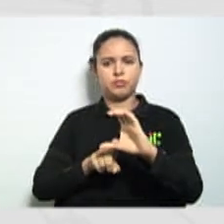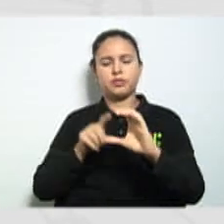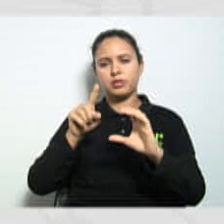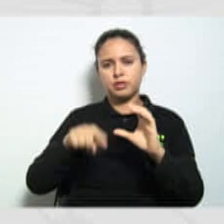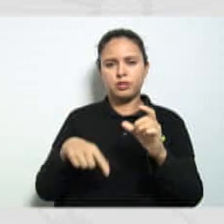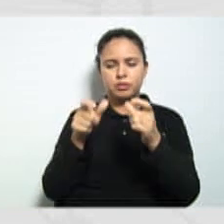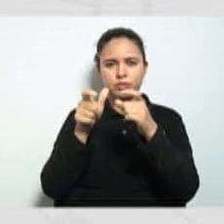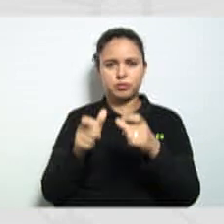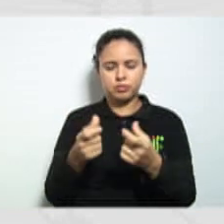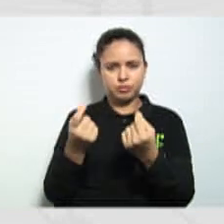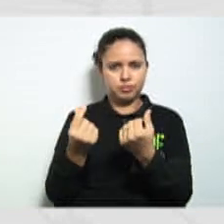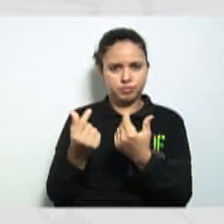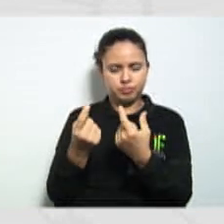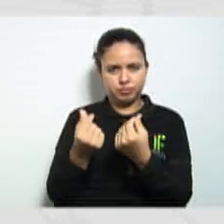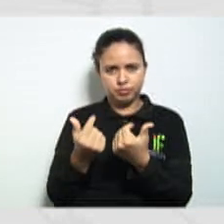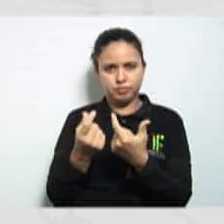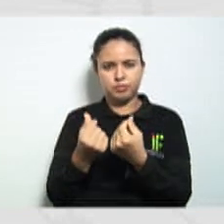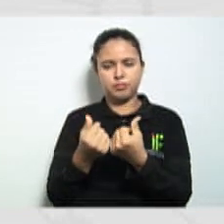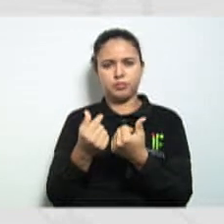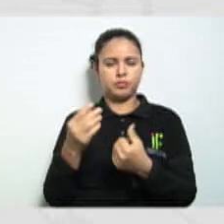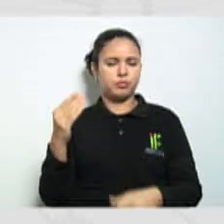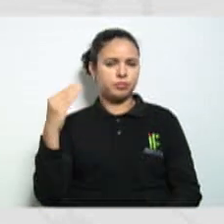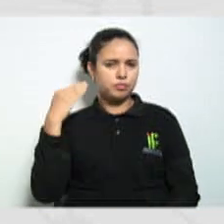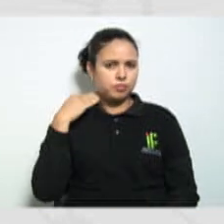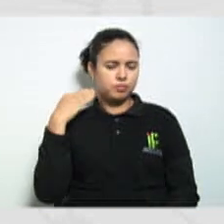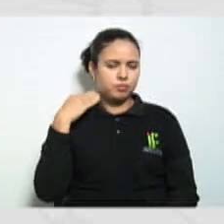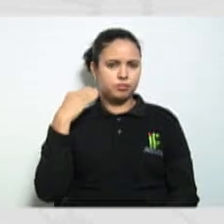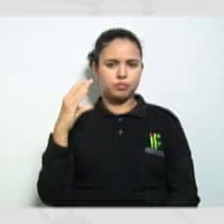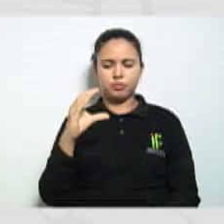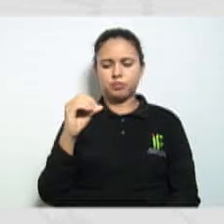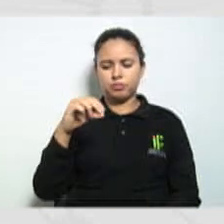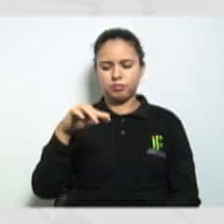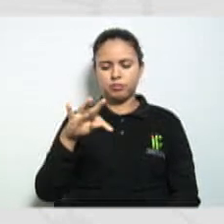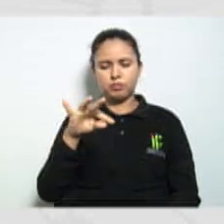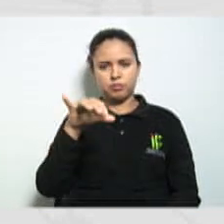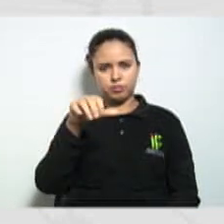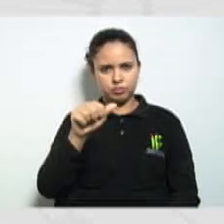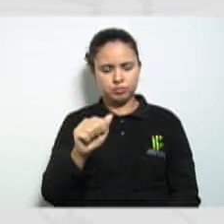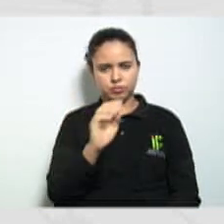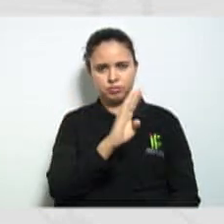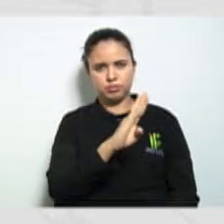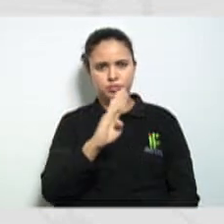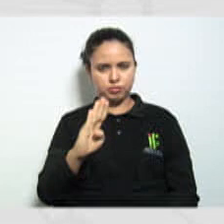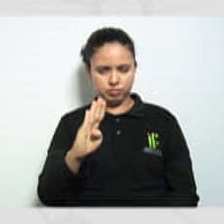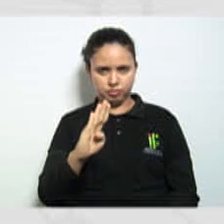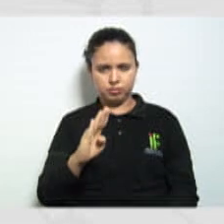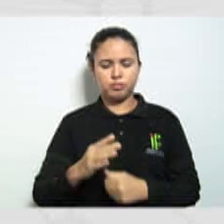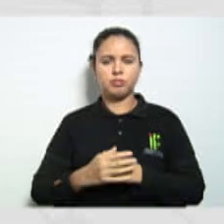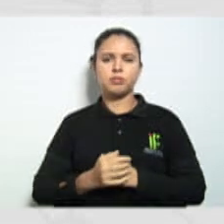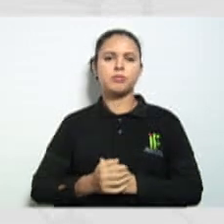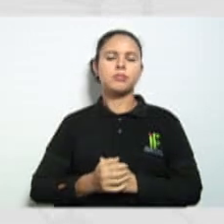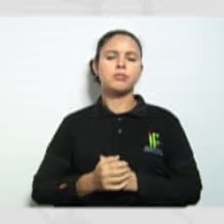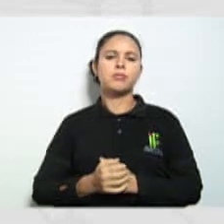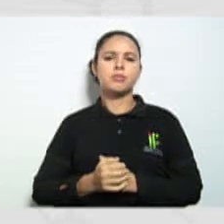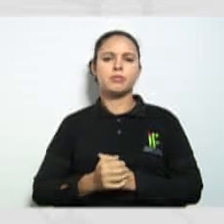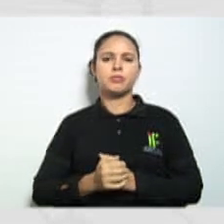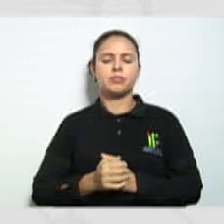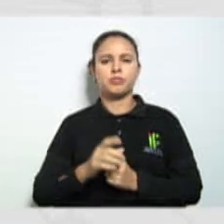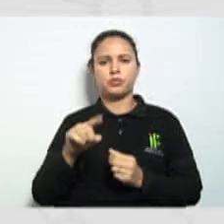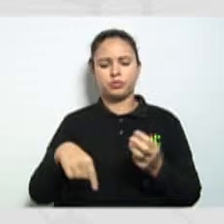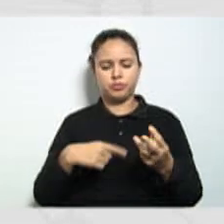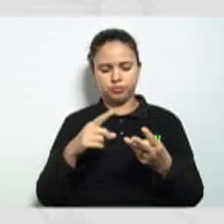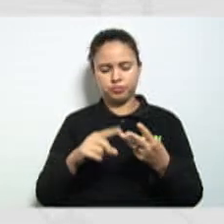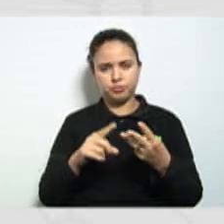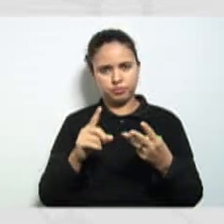esse dinheiro saiu da conta do Banco do Brasil. Então, lançamento de terceira